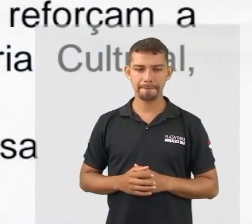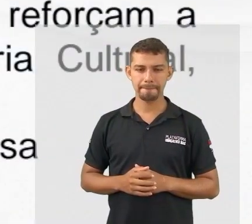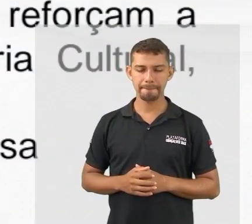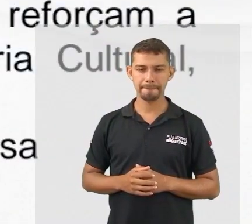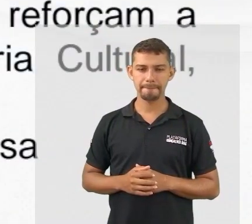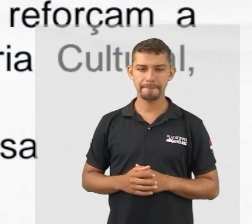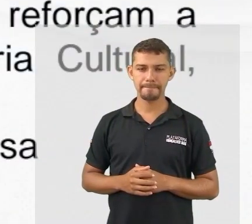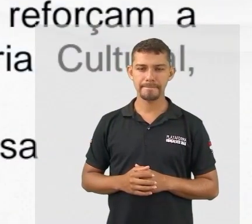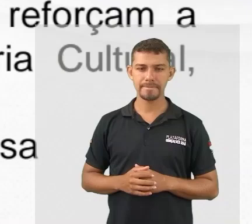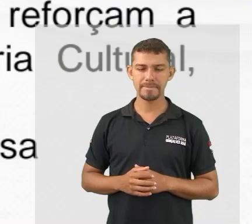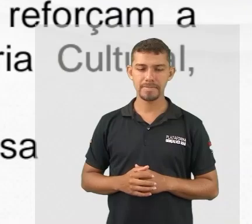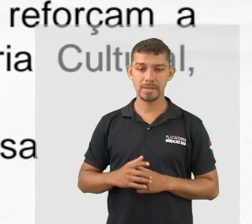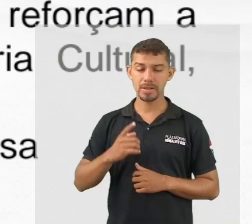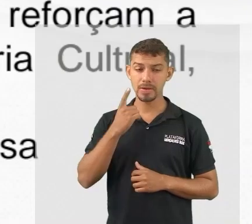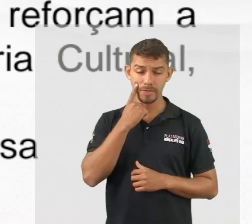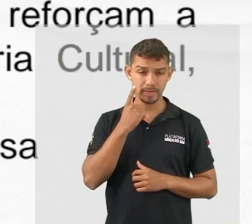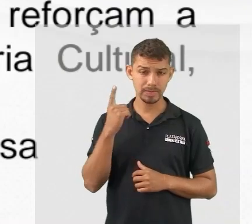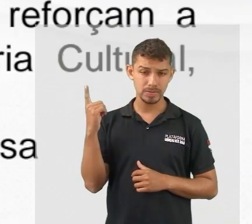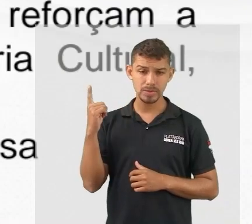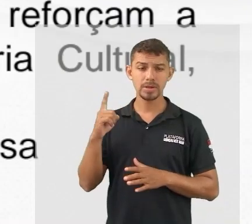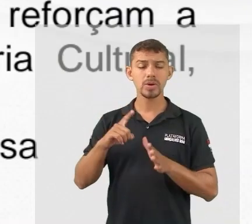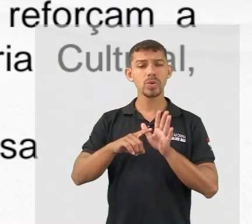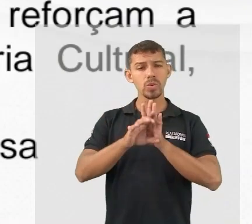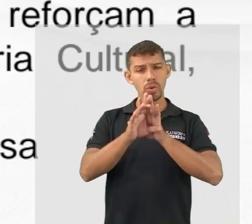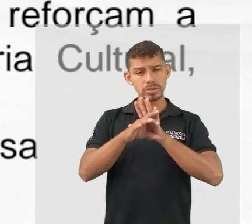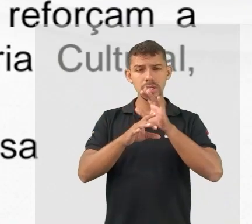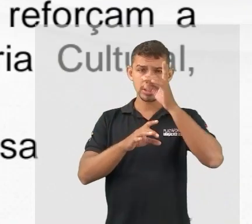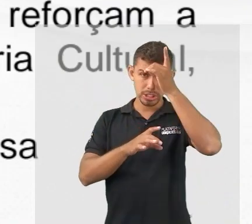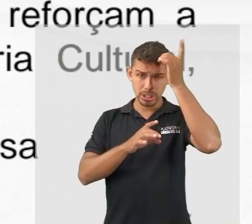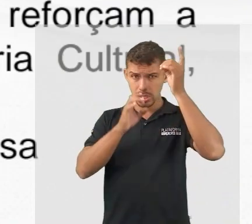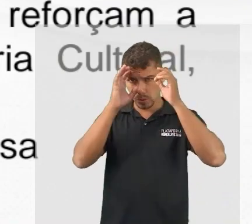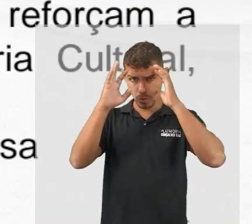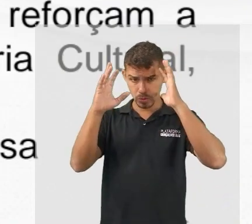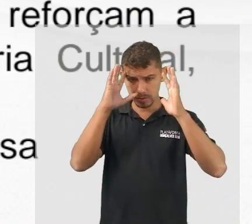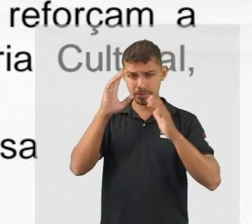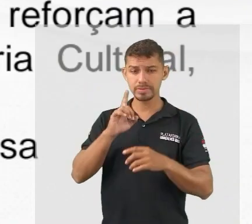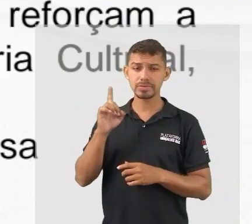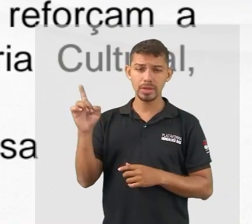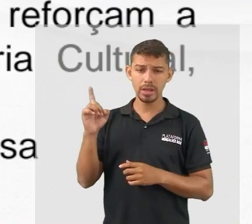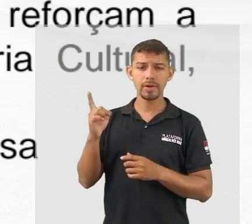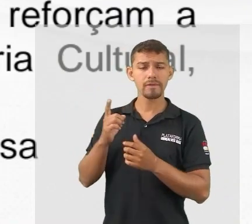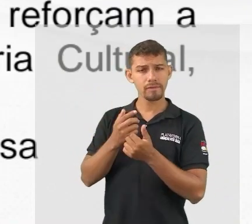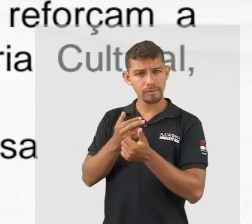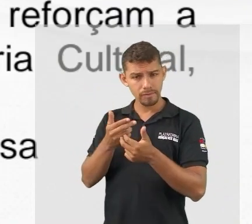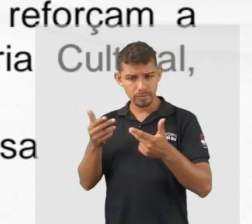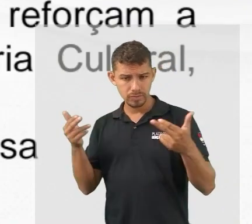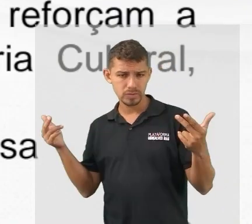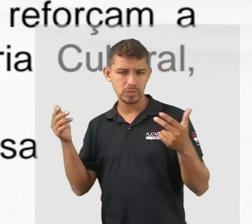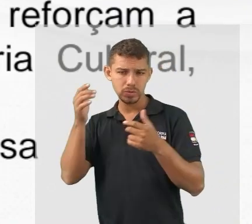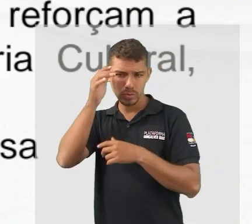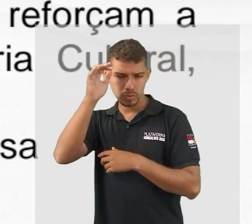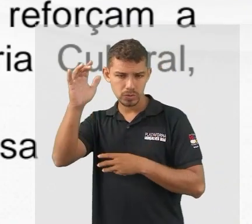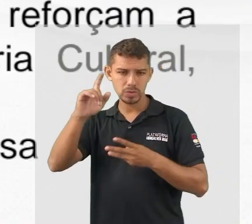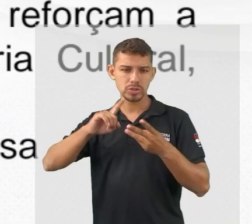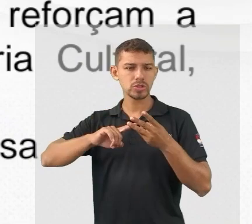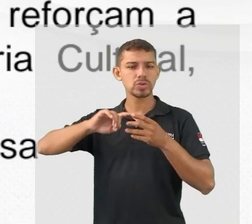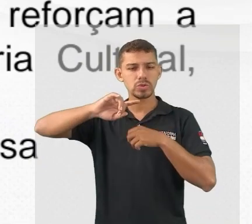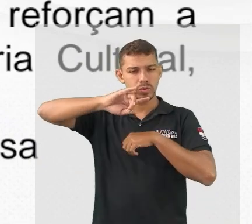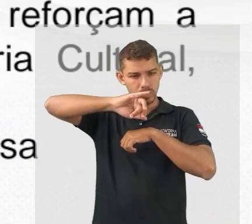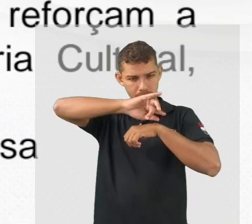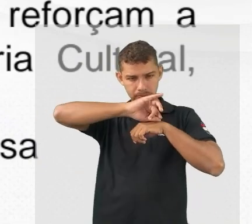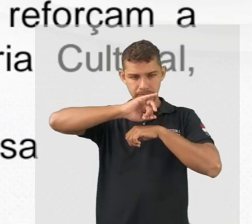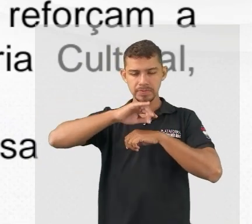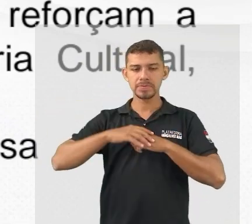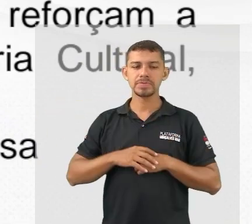Tá? Então, vejam, nós temos aí o conceito de ideologia, a ideia de indústria cultural e a ideia de capitalismo,